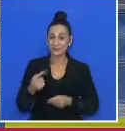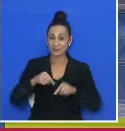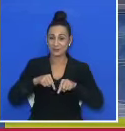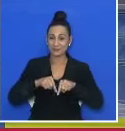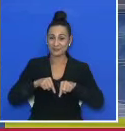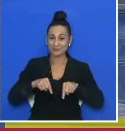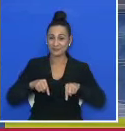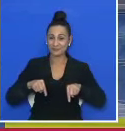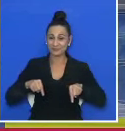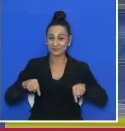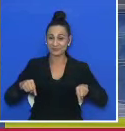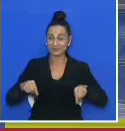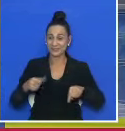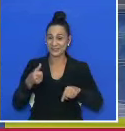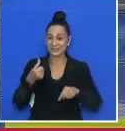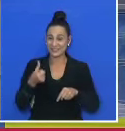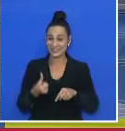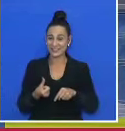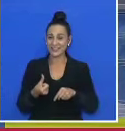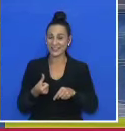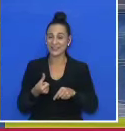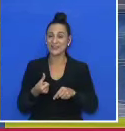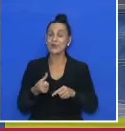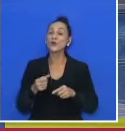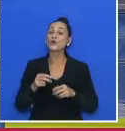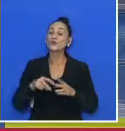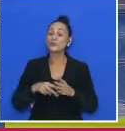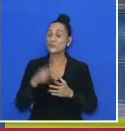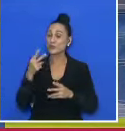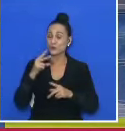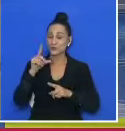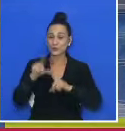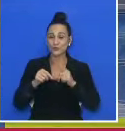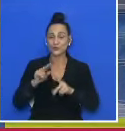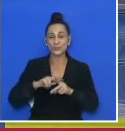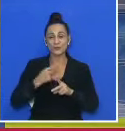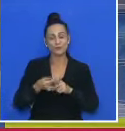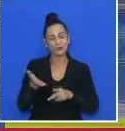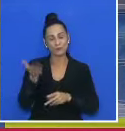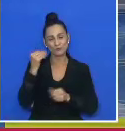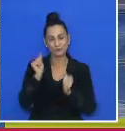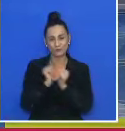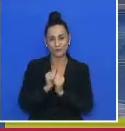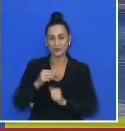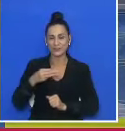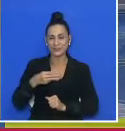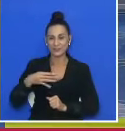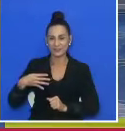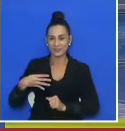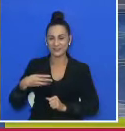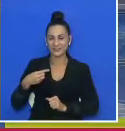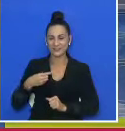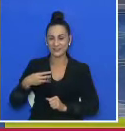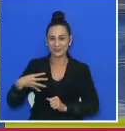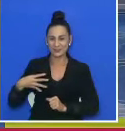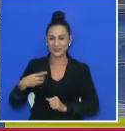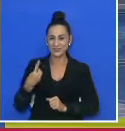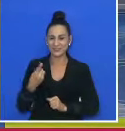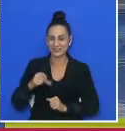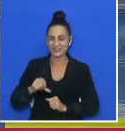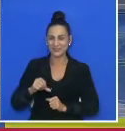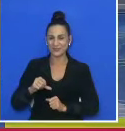Vamos conferir? As 6 dezenas sorteadas no segundo sorteio da dupla Sena. Confira comigo. 34,